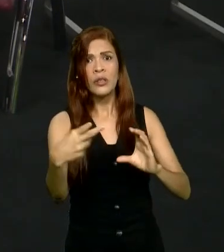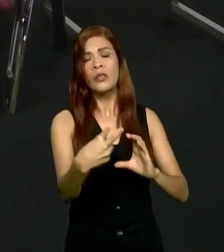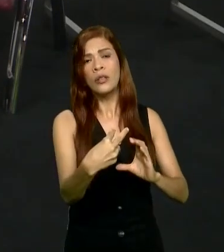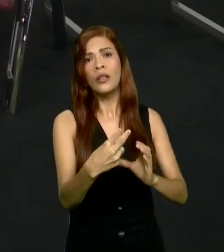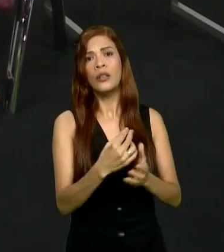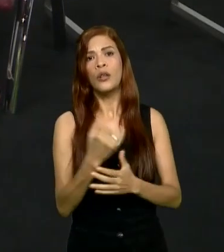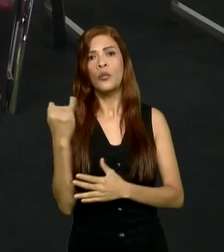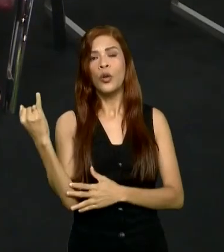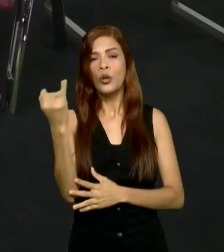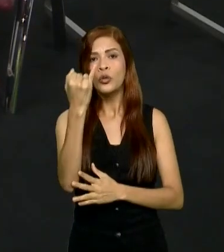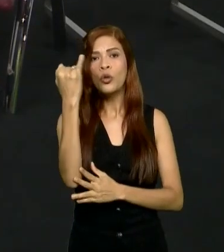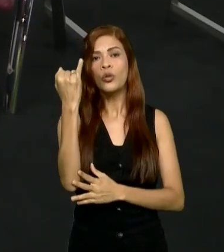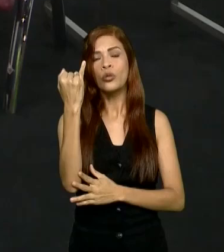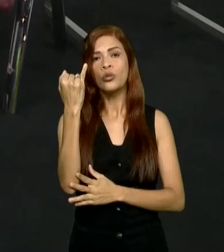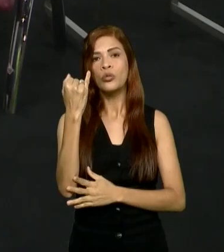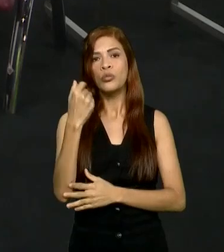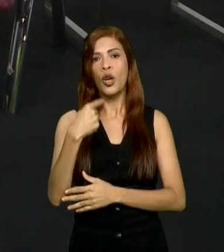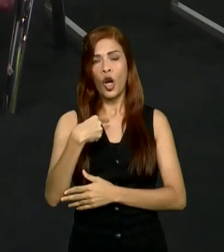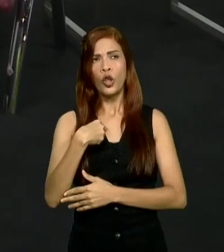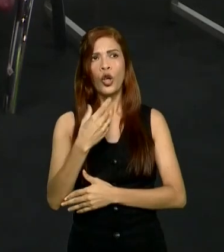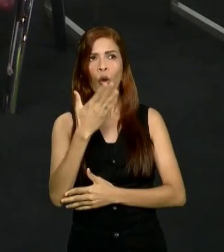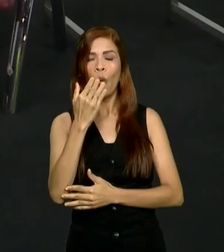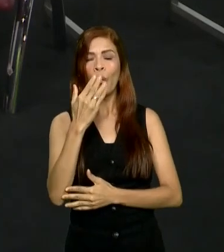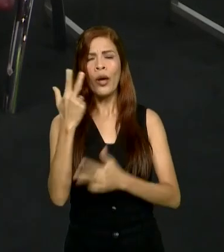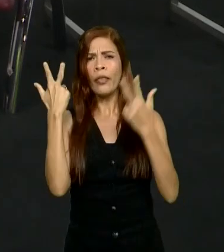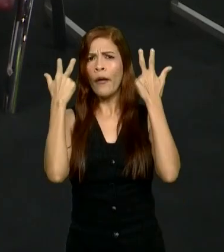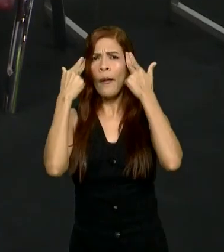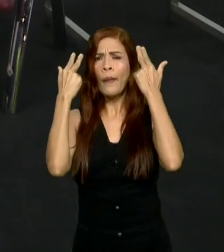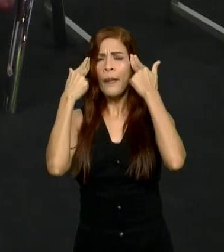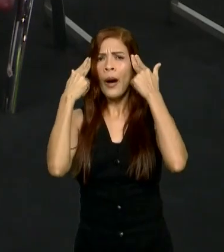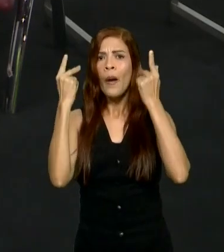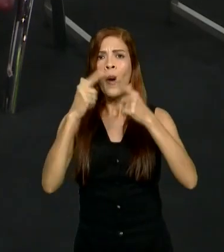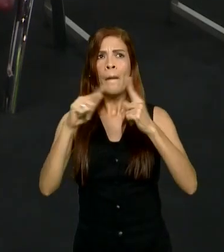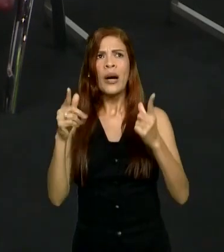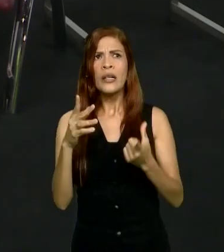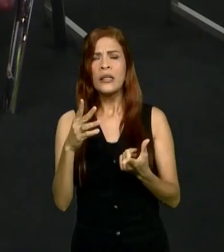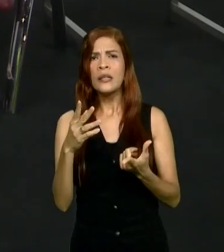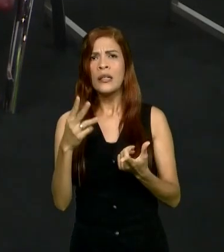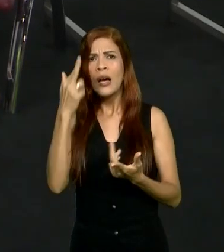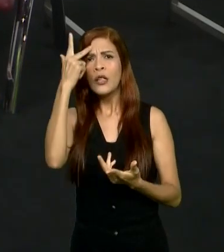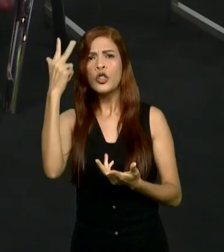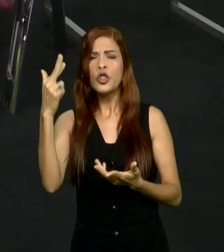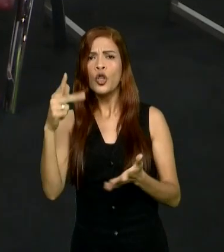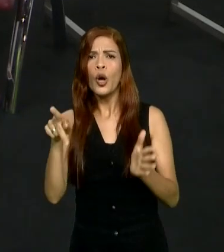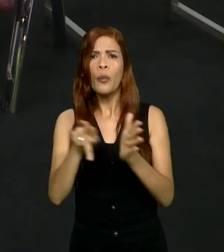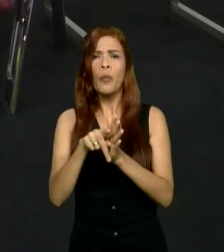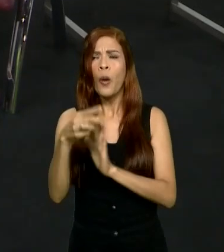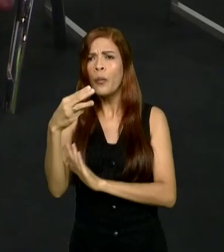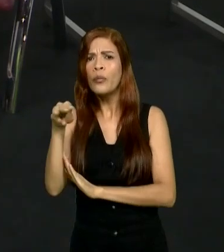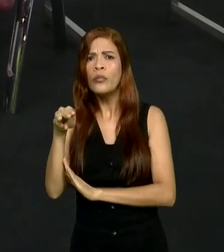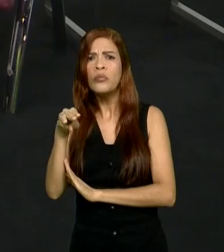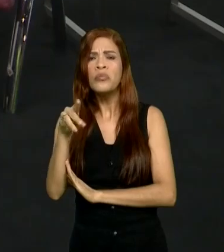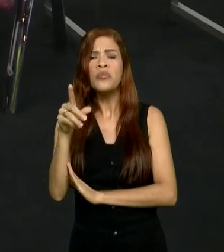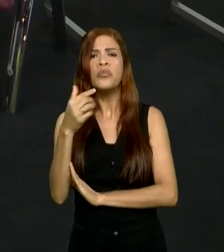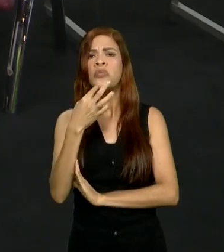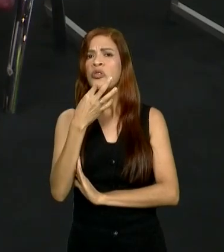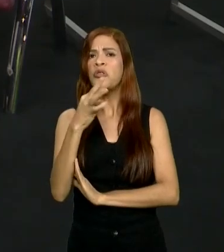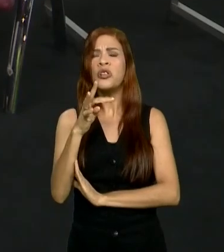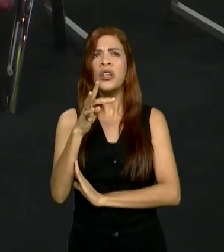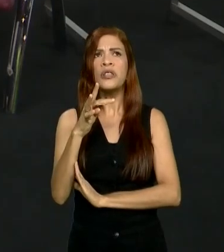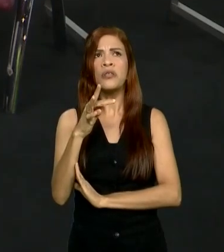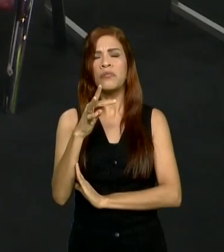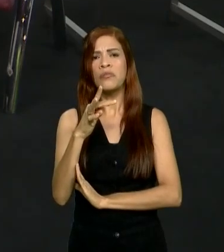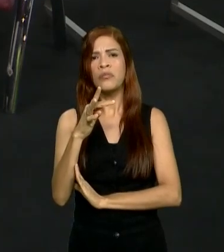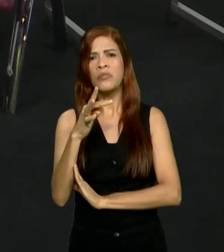culinária, mas a gente não conhece a história, não é? São os pratos típicos maranhenses. Muita gente não se pergunta de onde